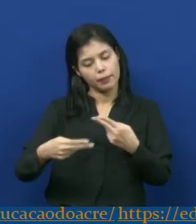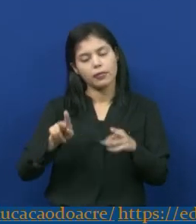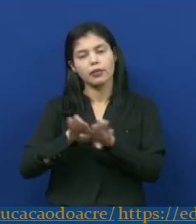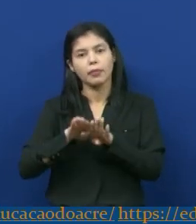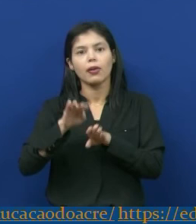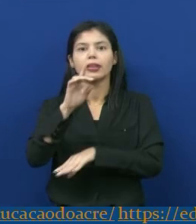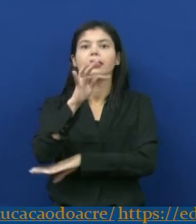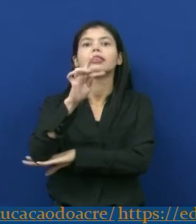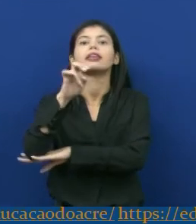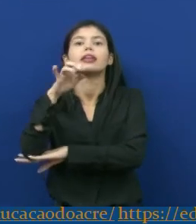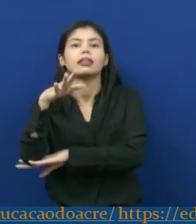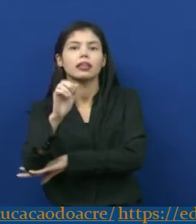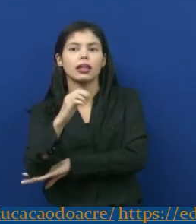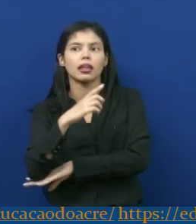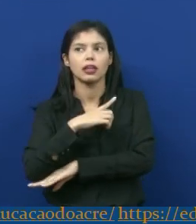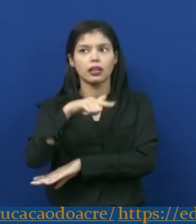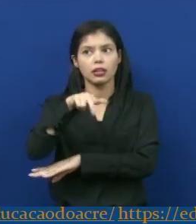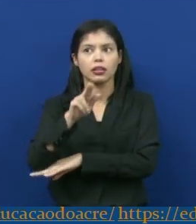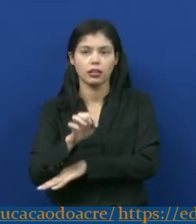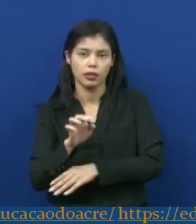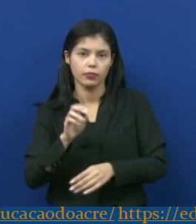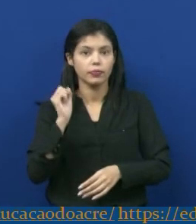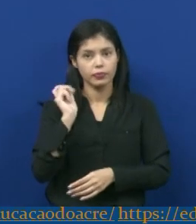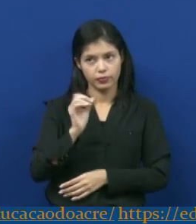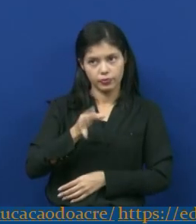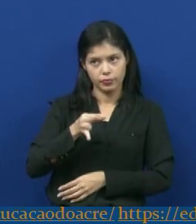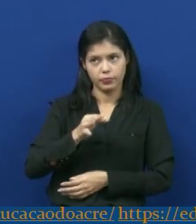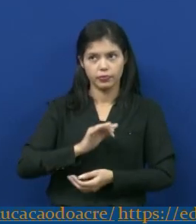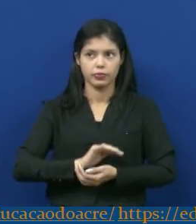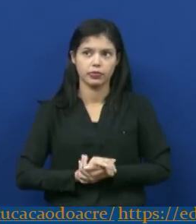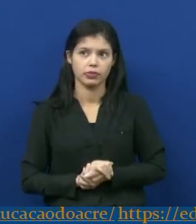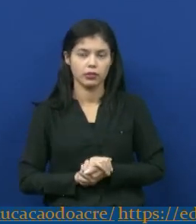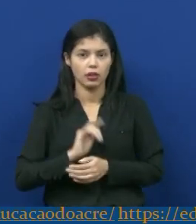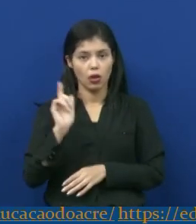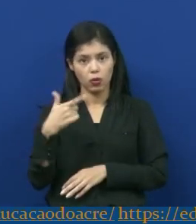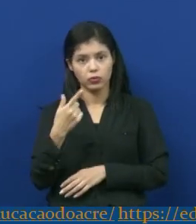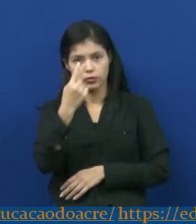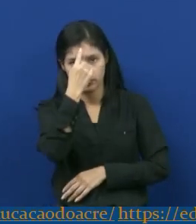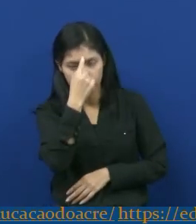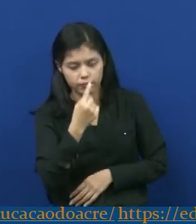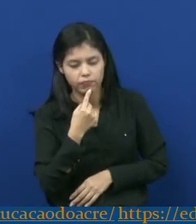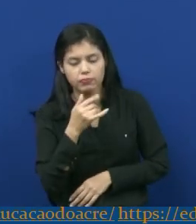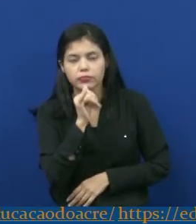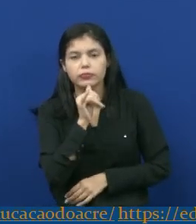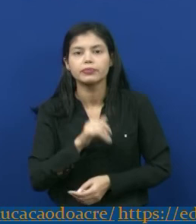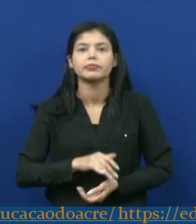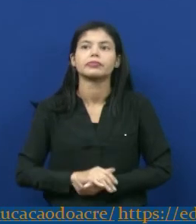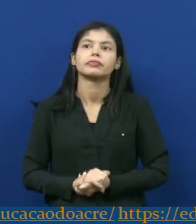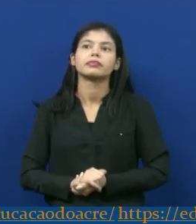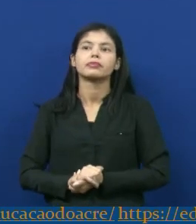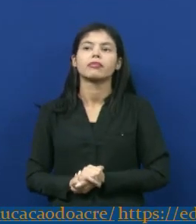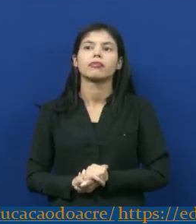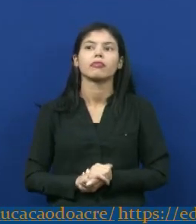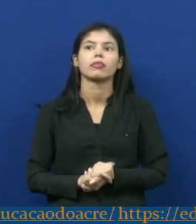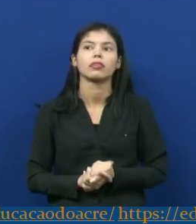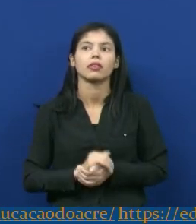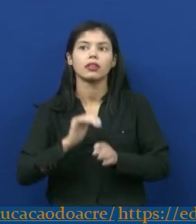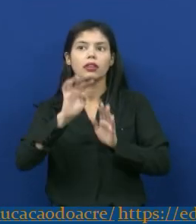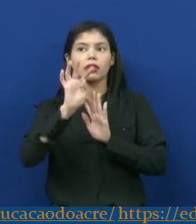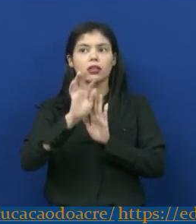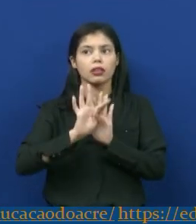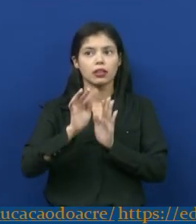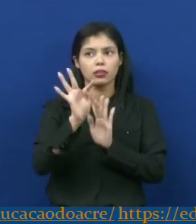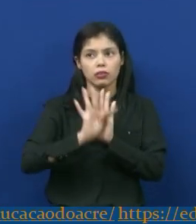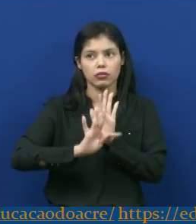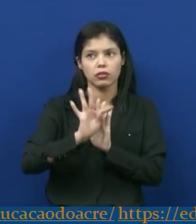Tiene que, mais um verbo infinitivo, certo? Vamos para mais um exemplo. La lectura debe